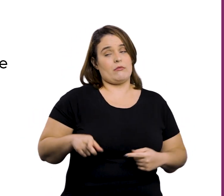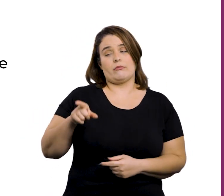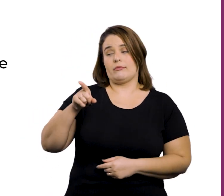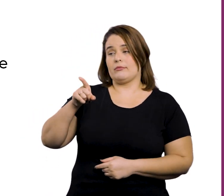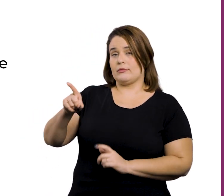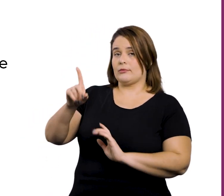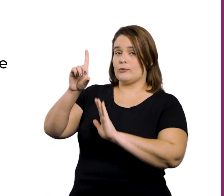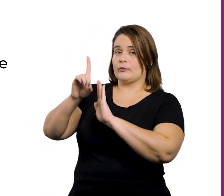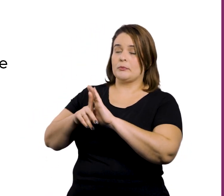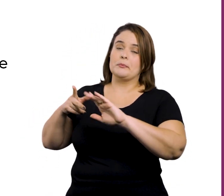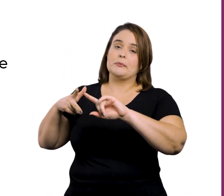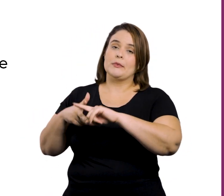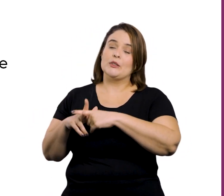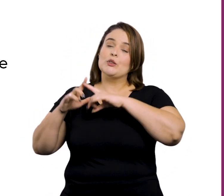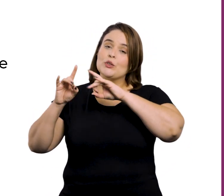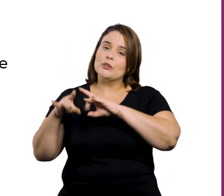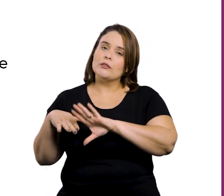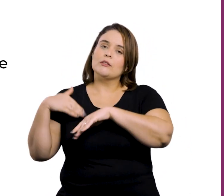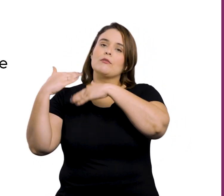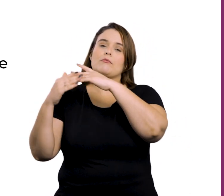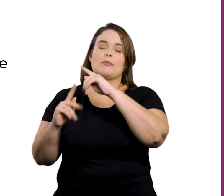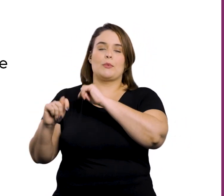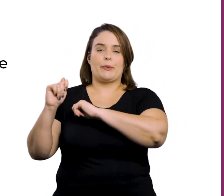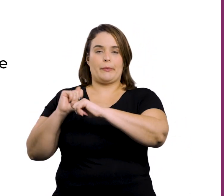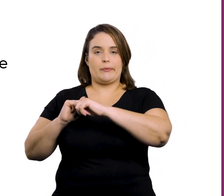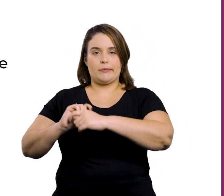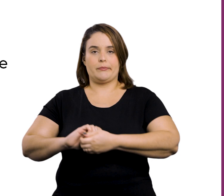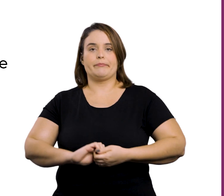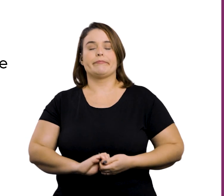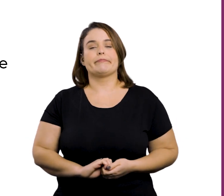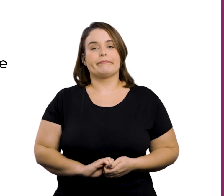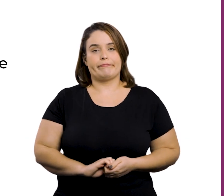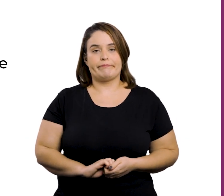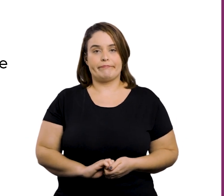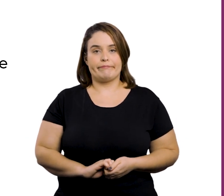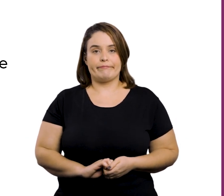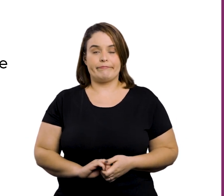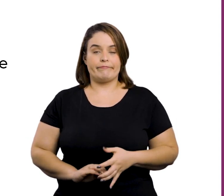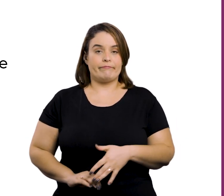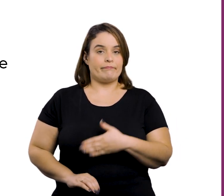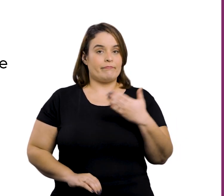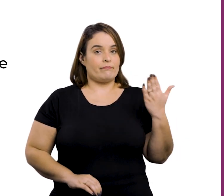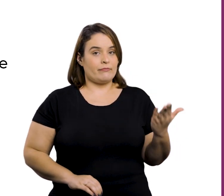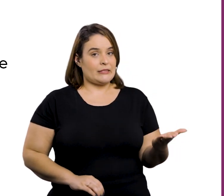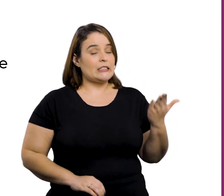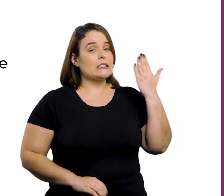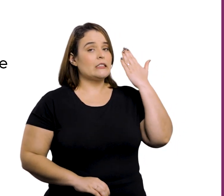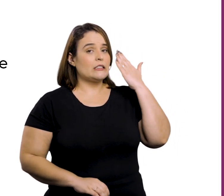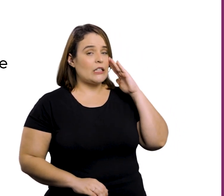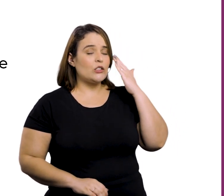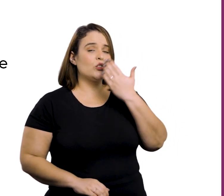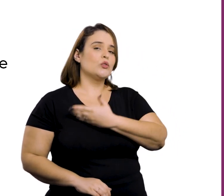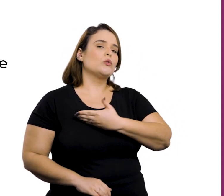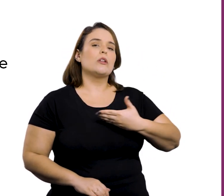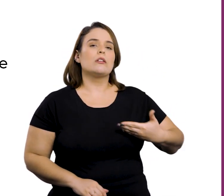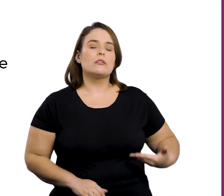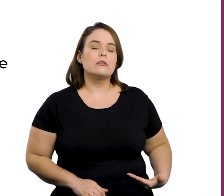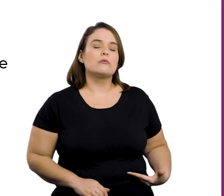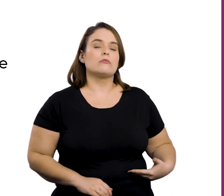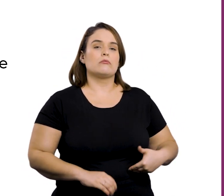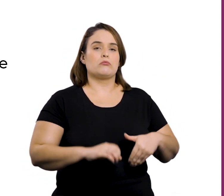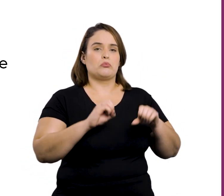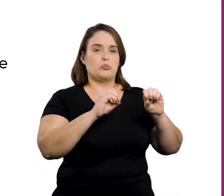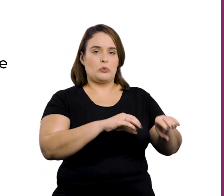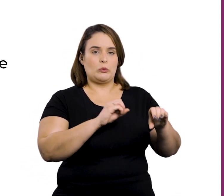a educação como ferramenta apenas para o desenvolvimento econômico. De um lado, aqueles que entendem a educação